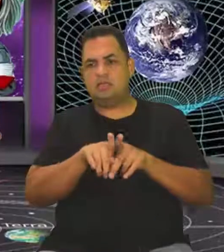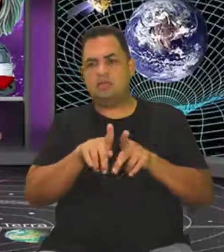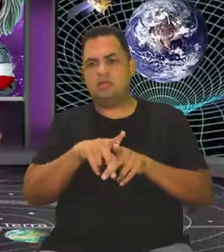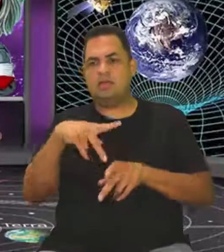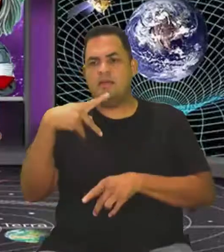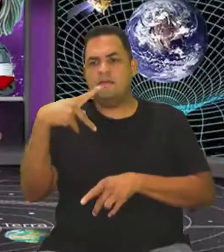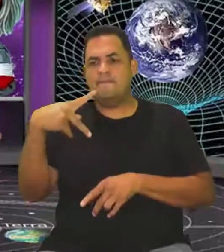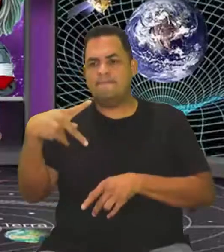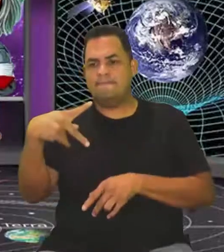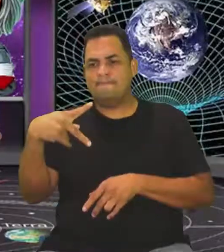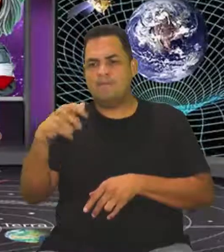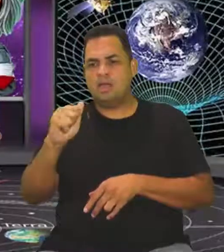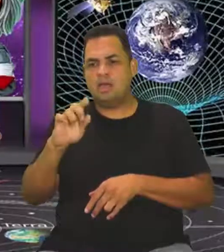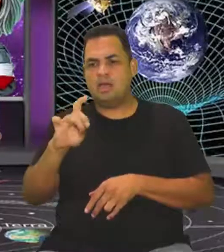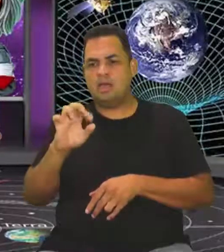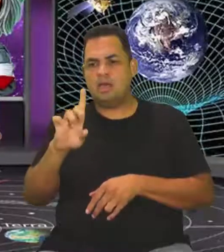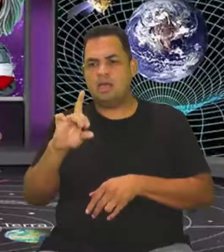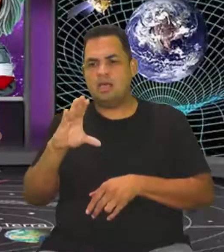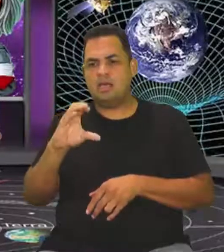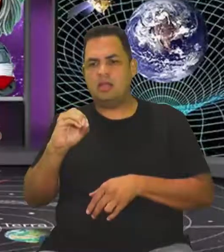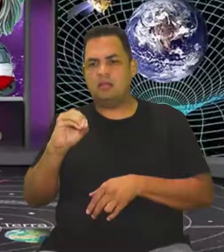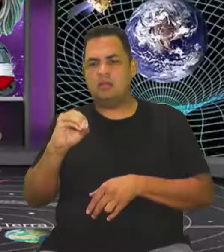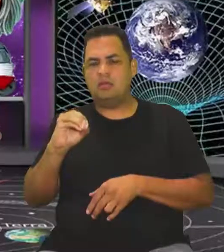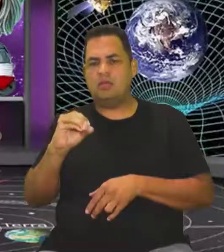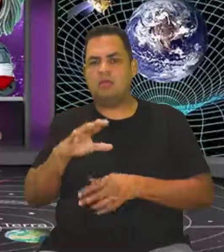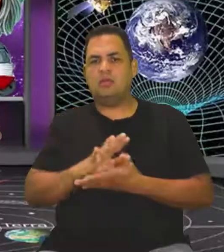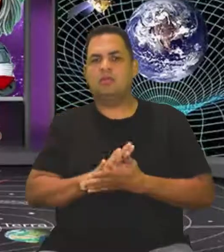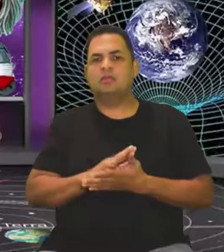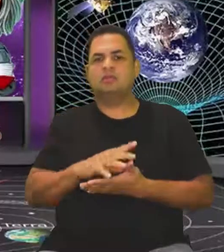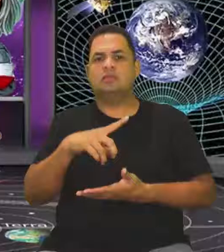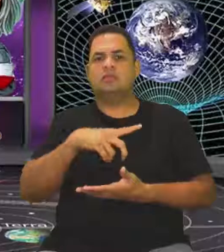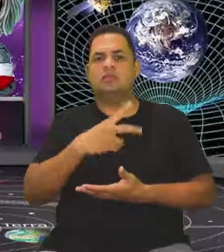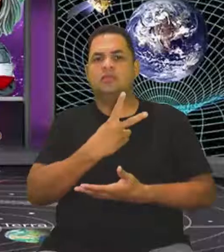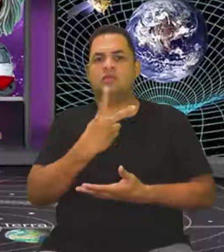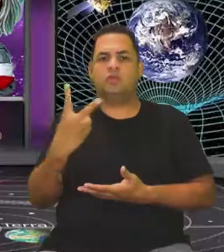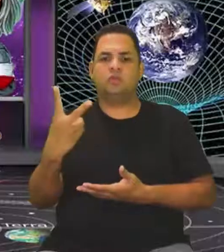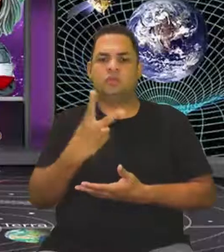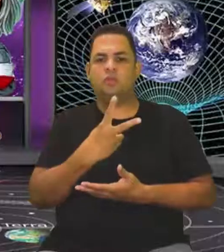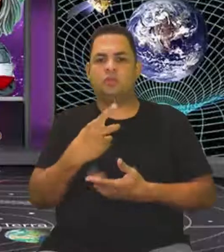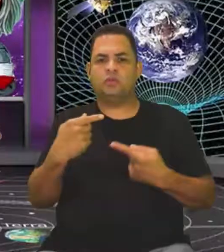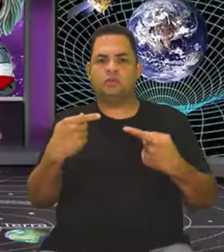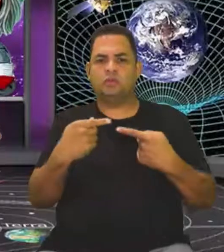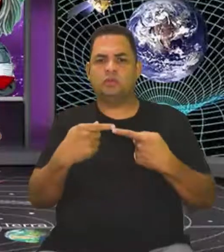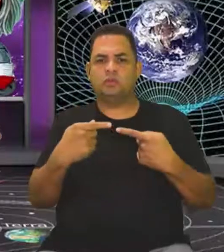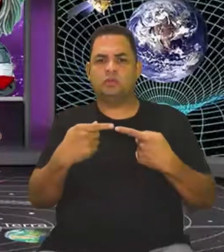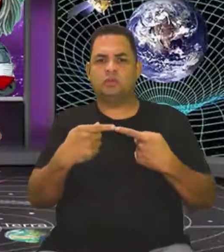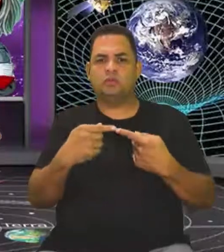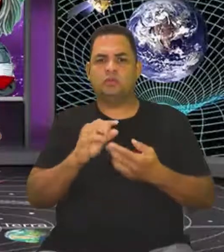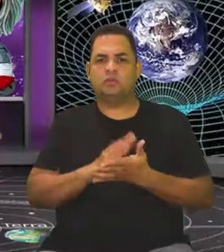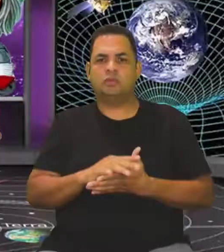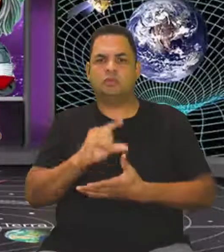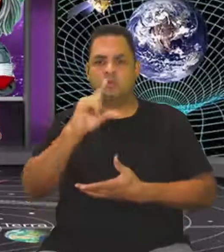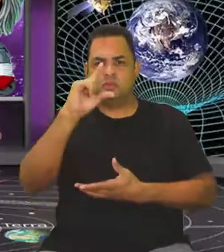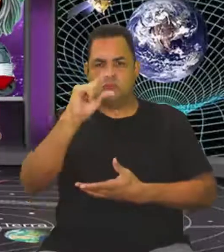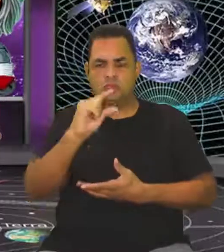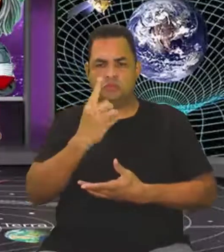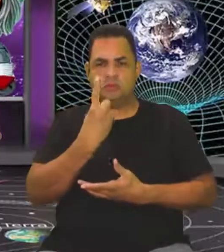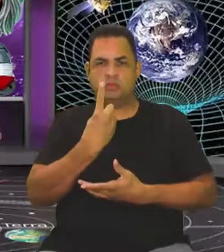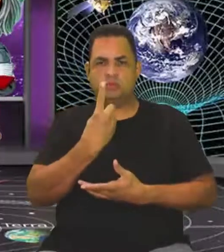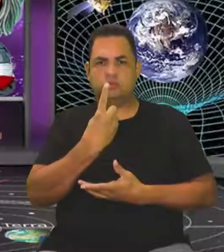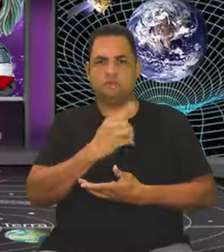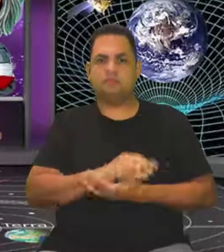eu vou fazer? Naquela imagem que eu coloquei para vocês, se eu tenho dois circuitos associados em paralelo, eu vou reduzir um só. E